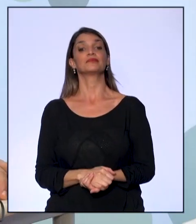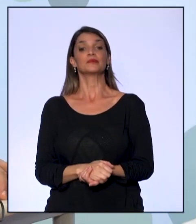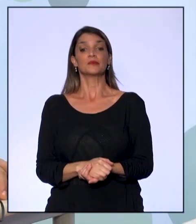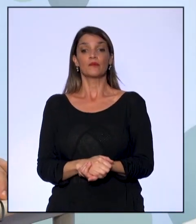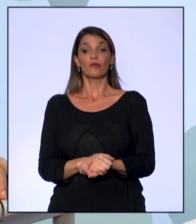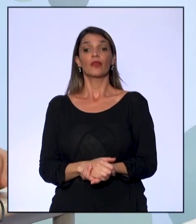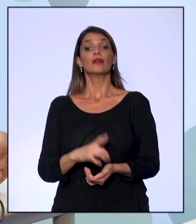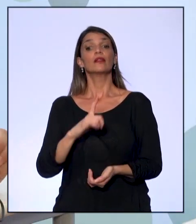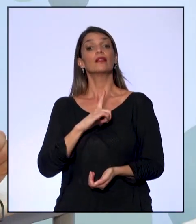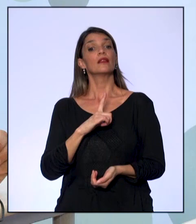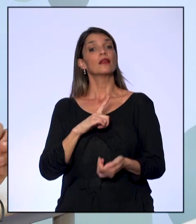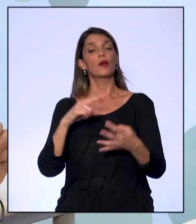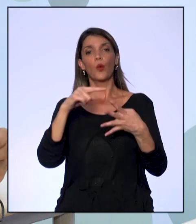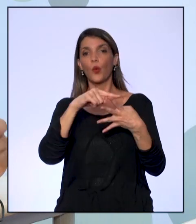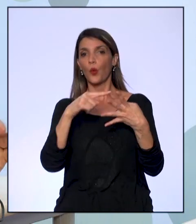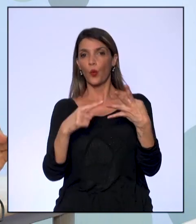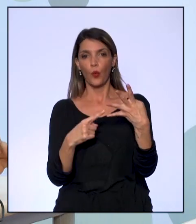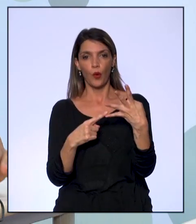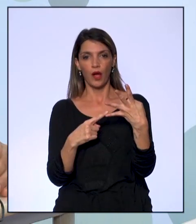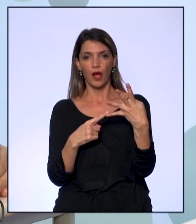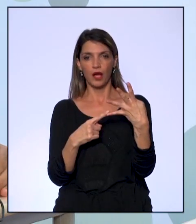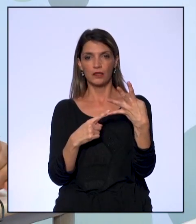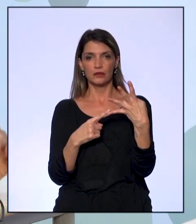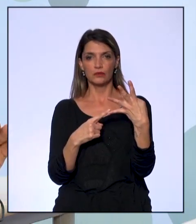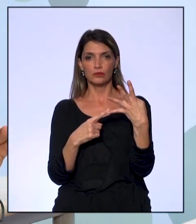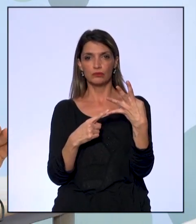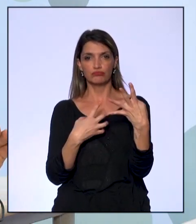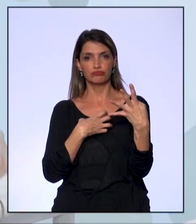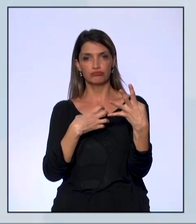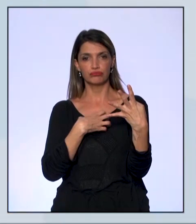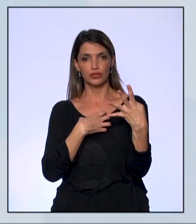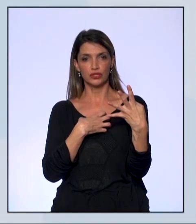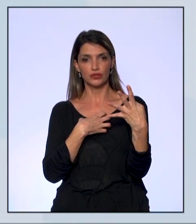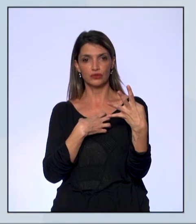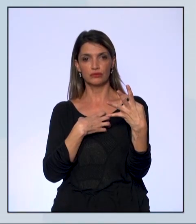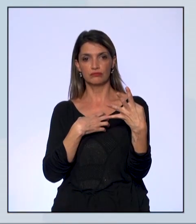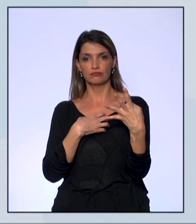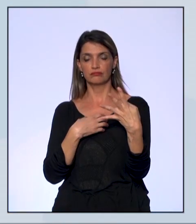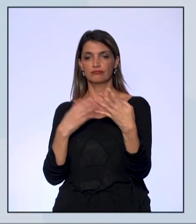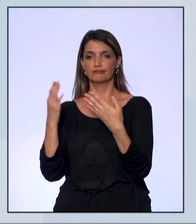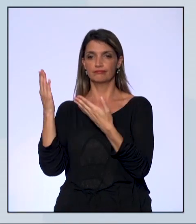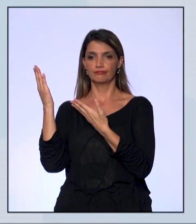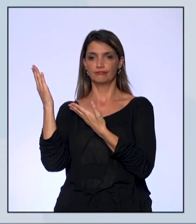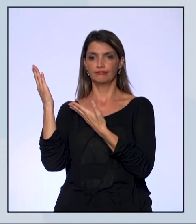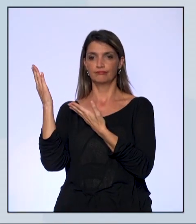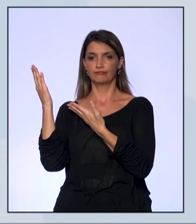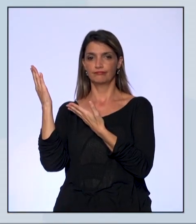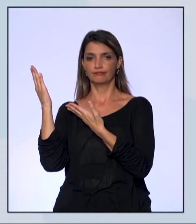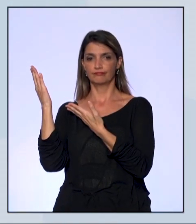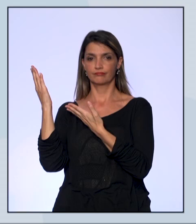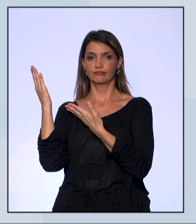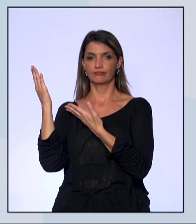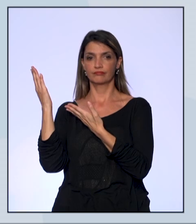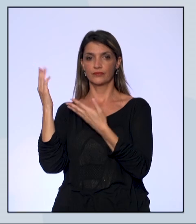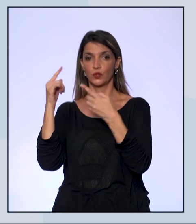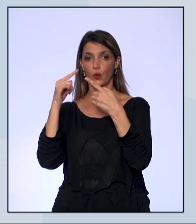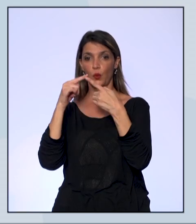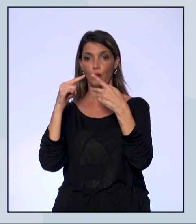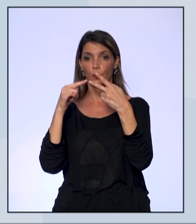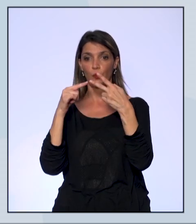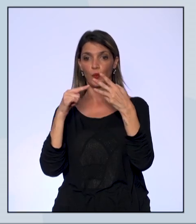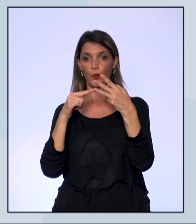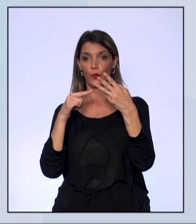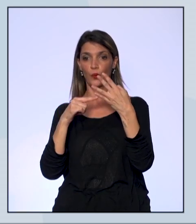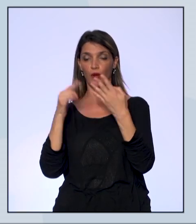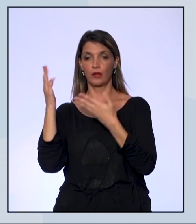nós temos aí quatro figuras não é quatro expressões aos trancos e barrancos tempestade em copo d'água olho